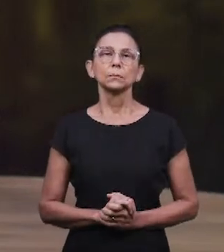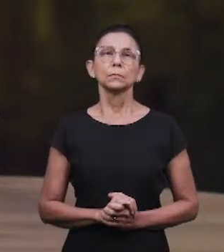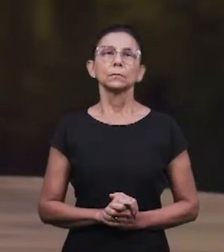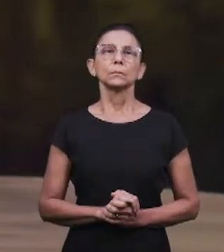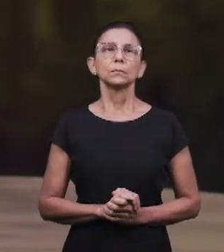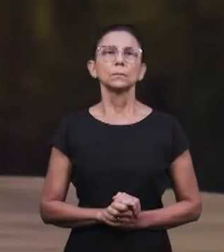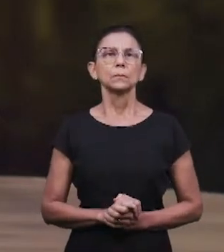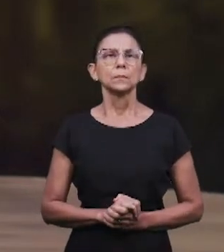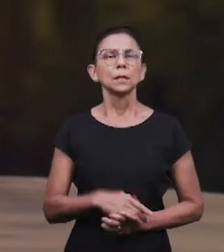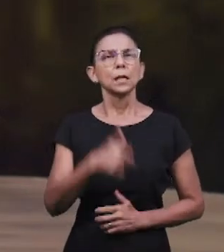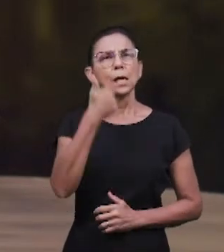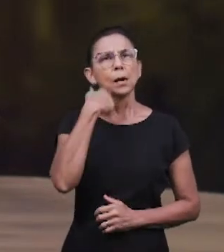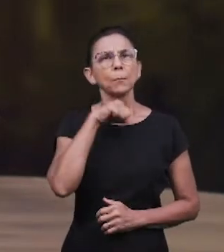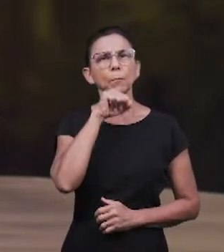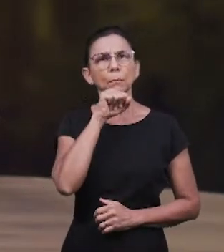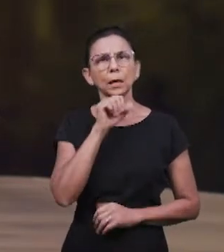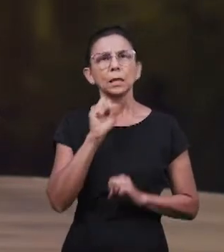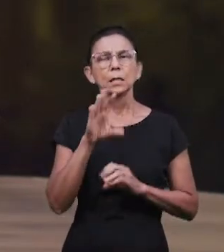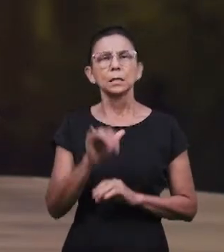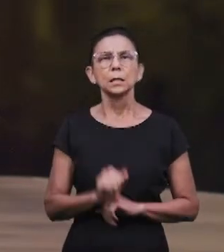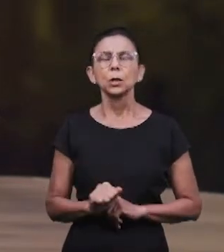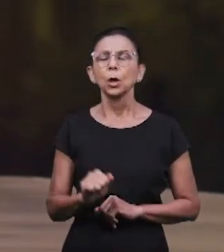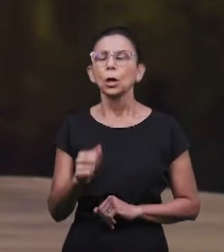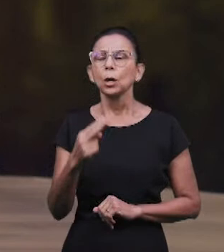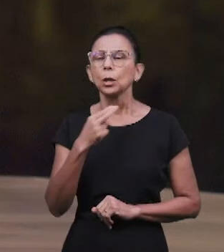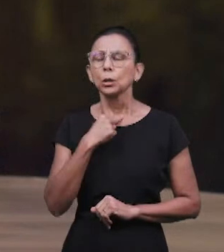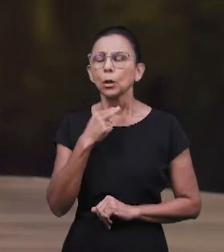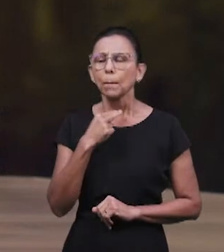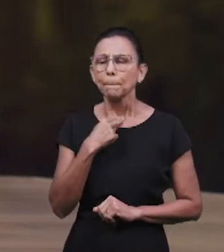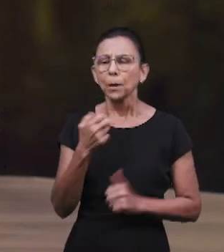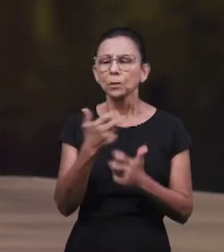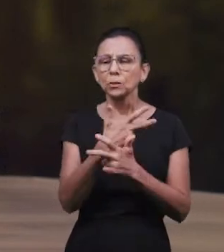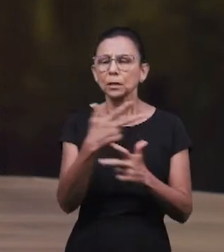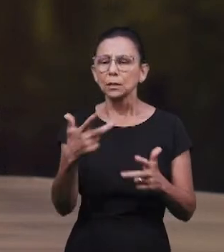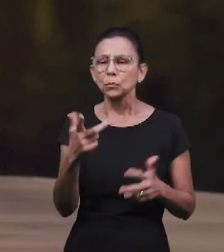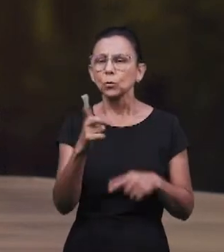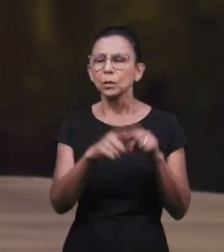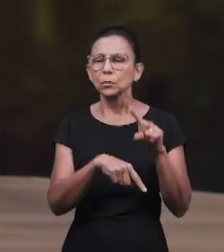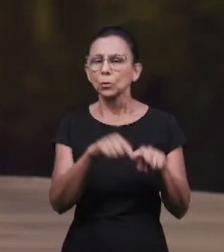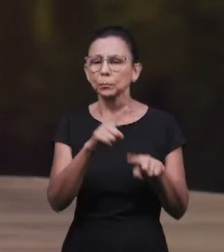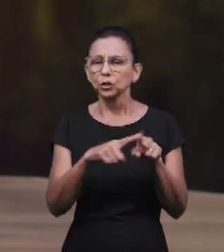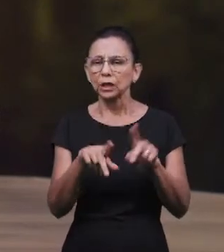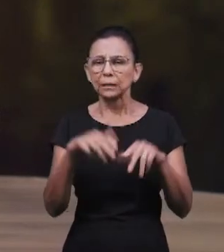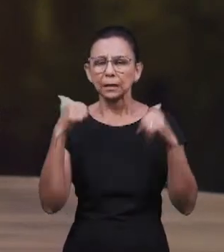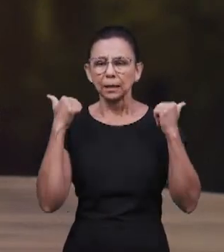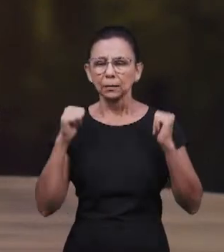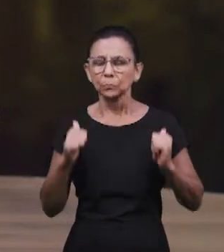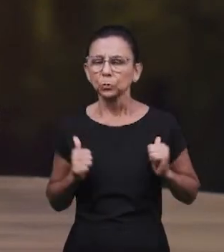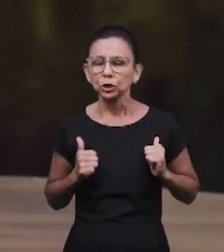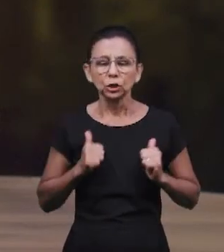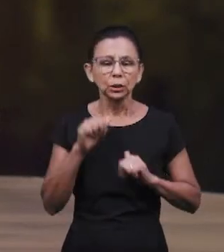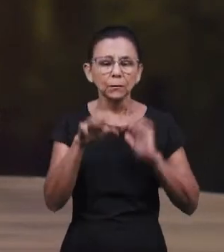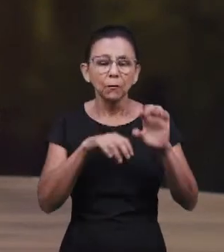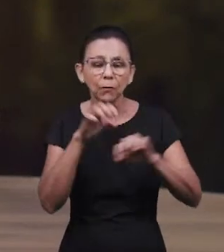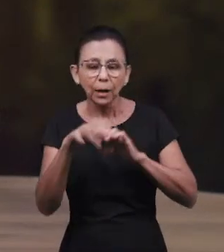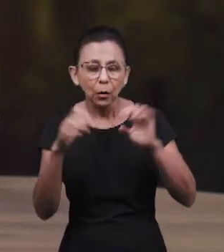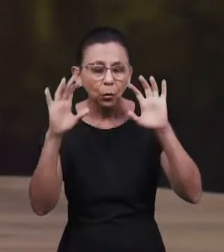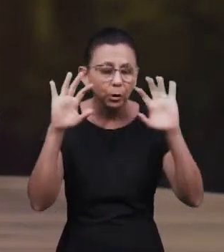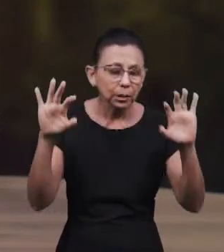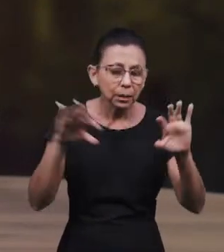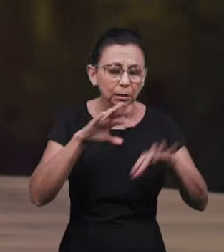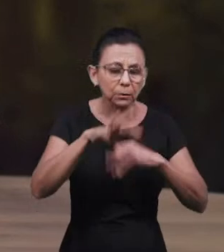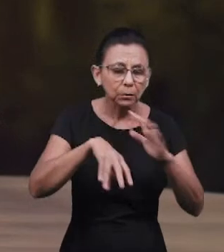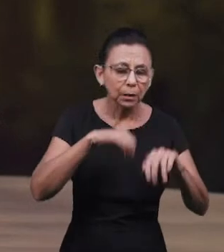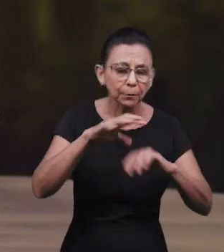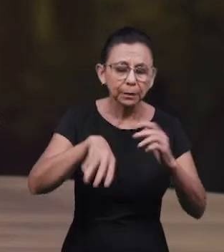não se mexe nas coisas de outras pessoas e principalmente nas mochilas ou